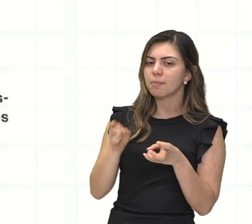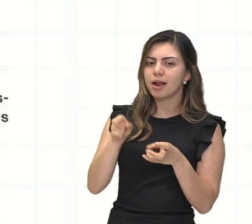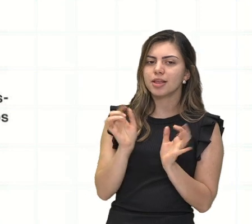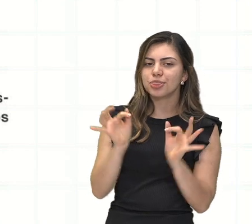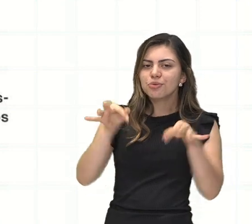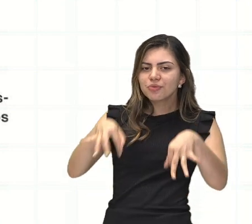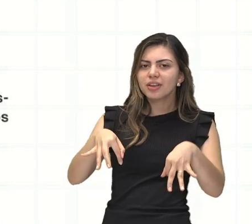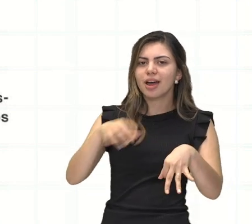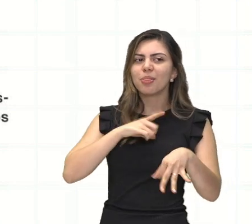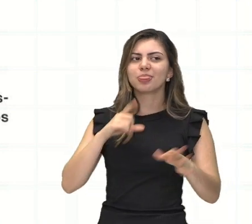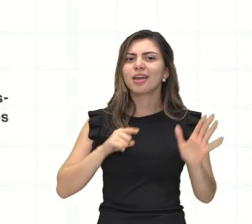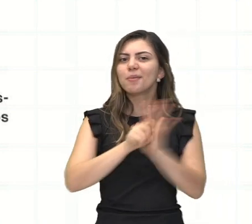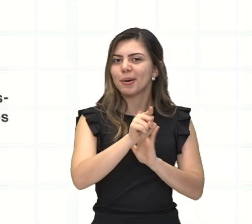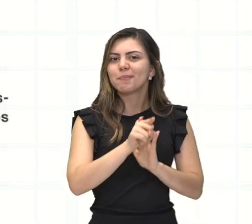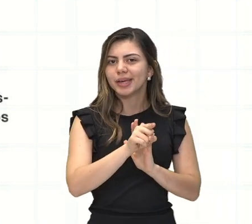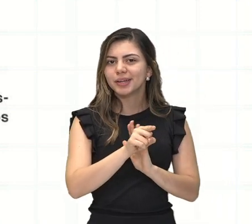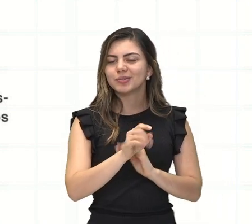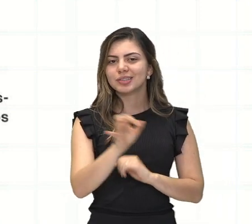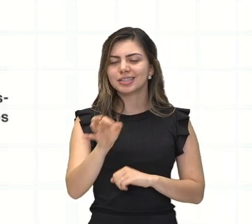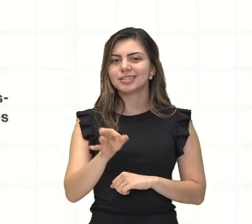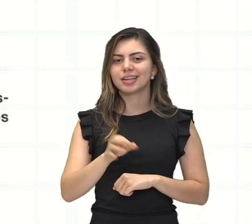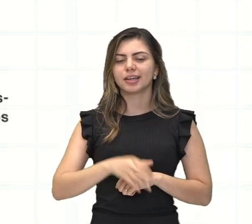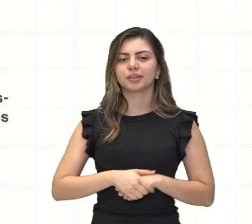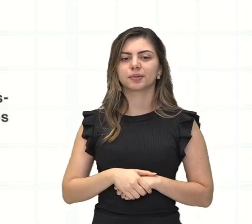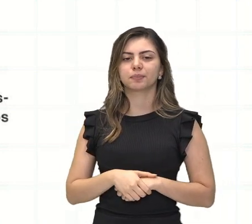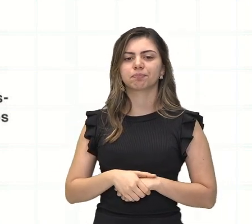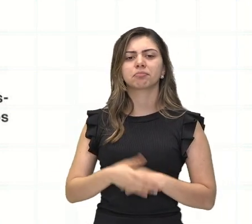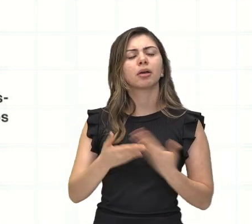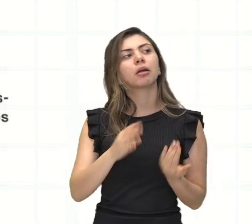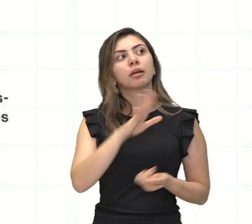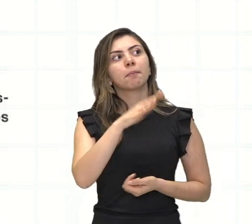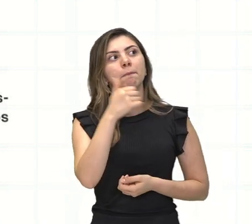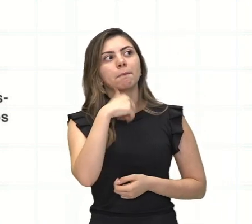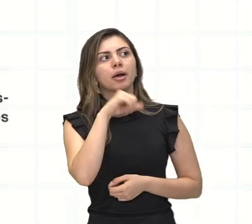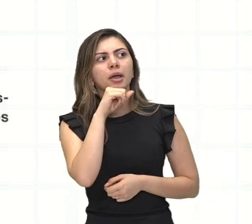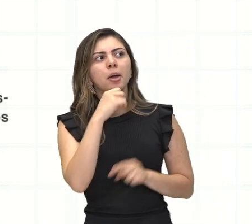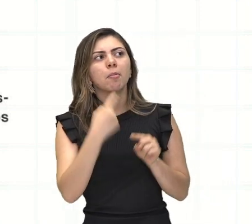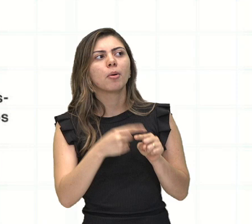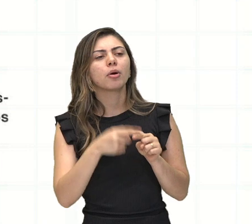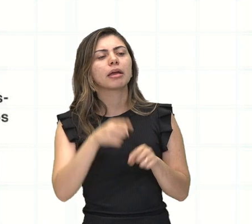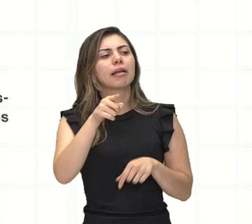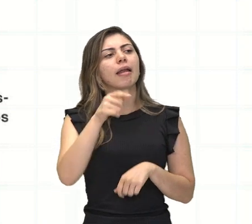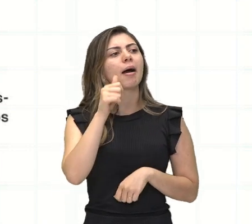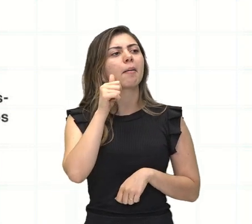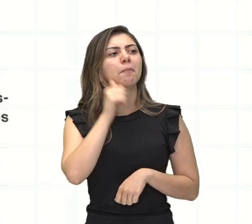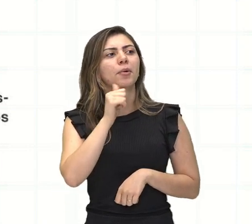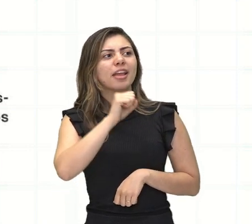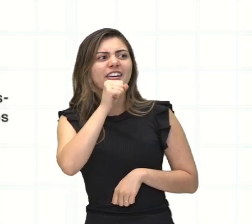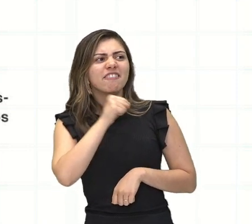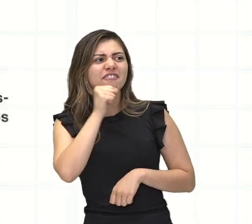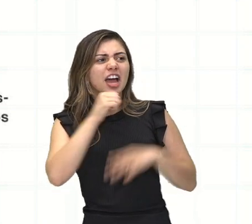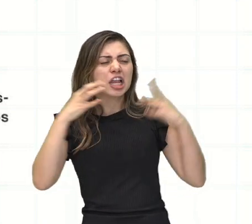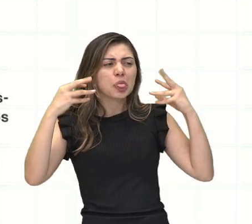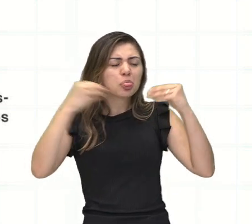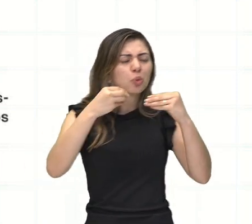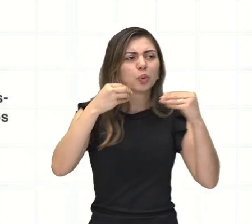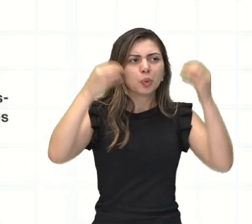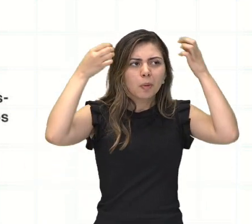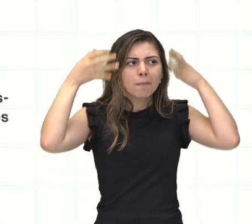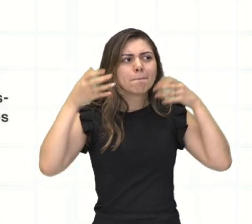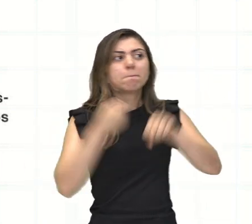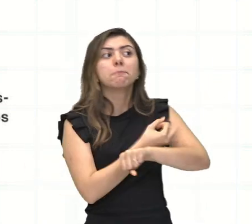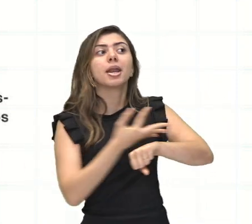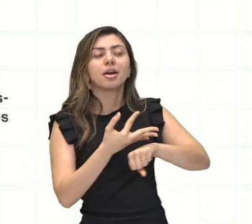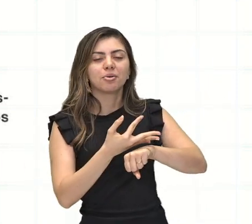faz essa pergunta: mãe, por que todos os cabelos de minha avó estão